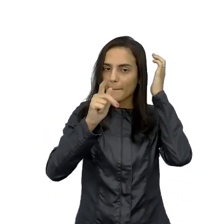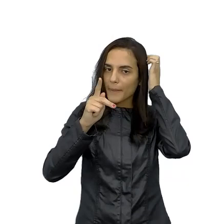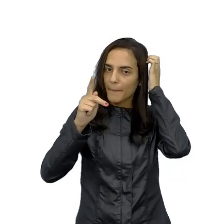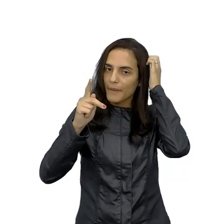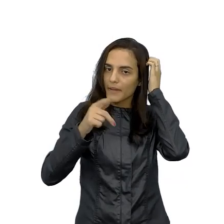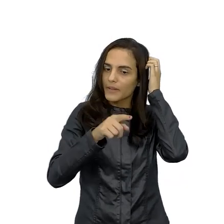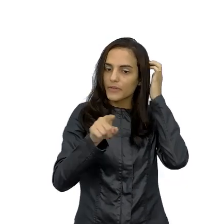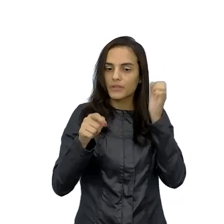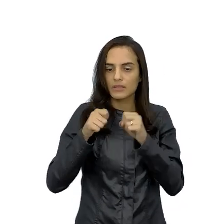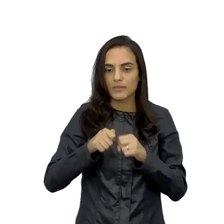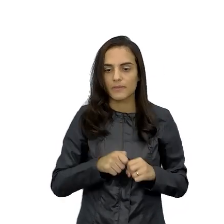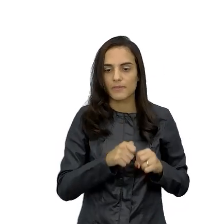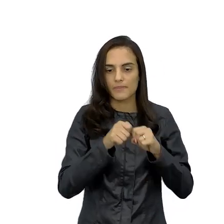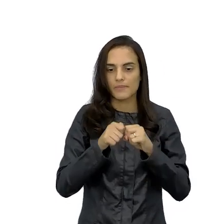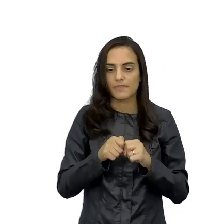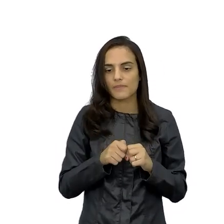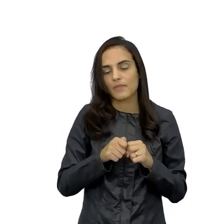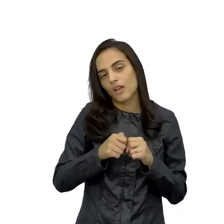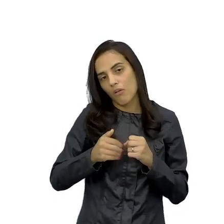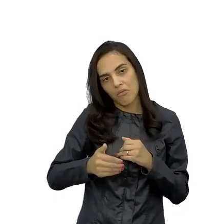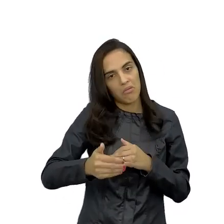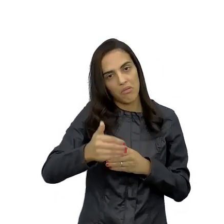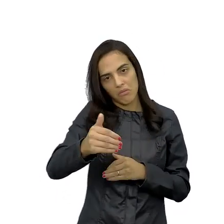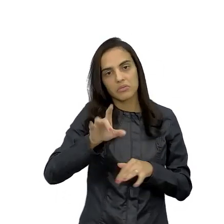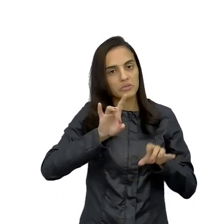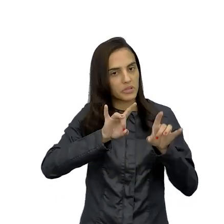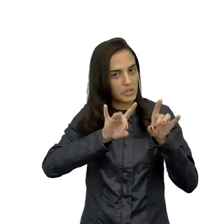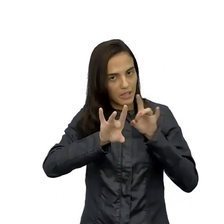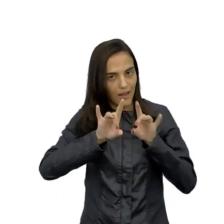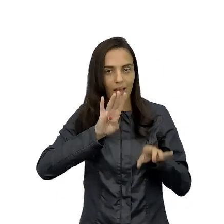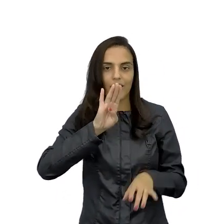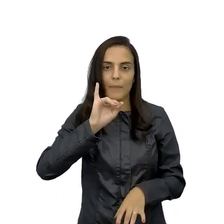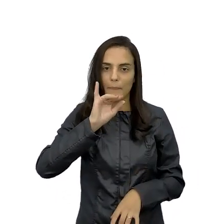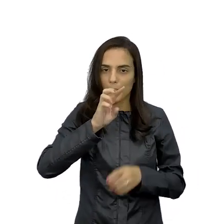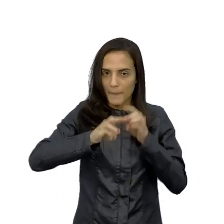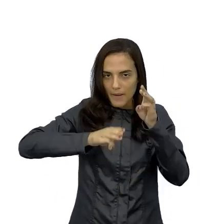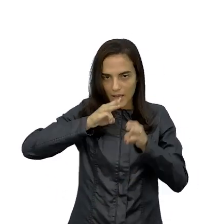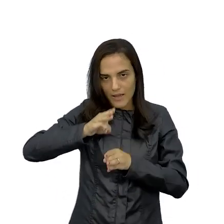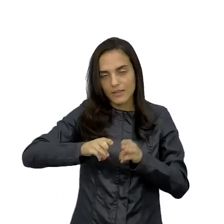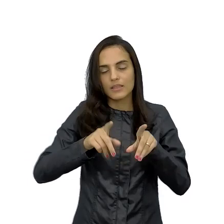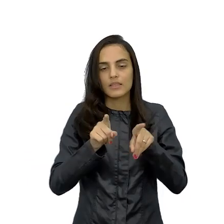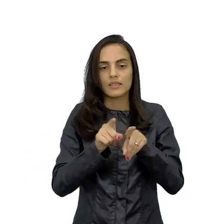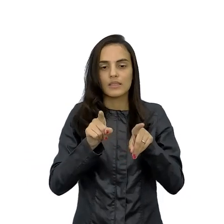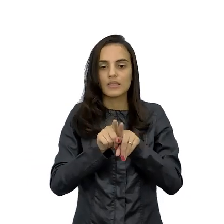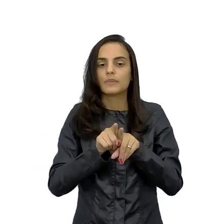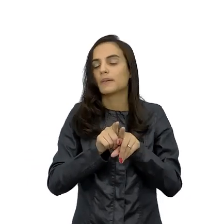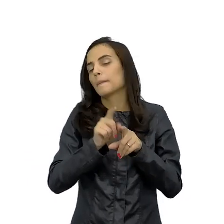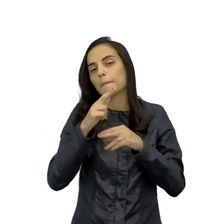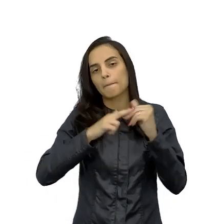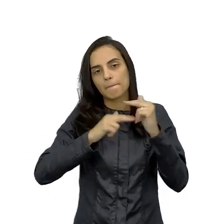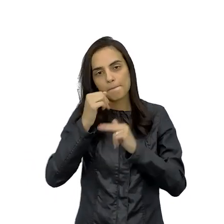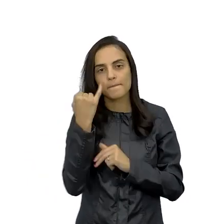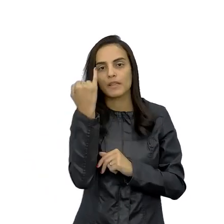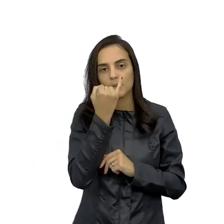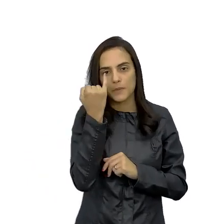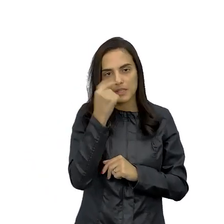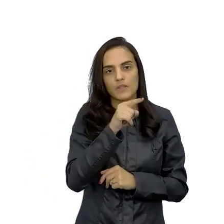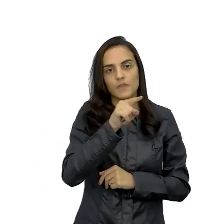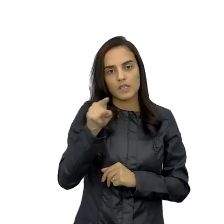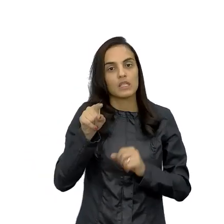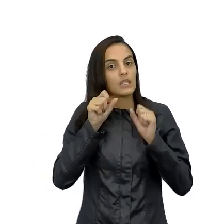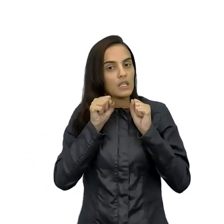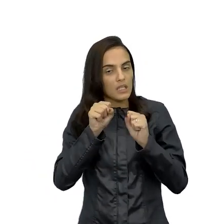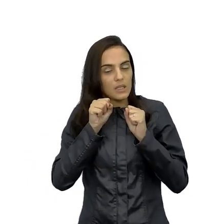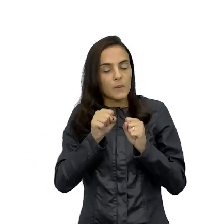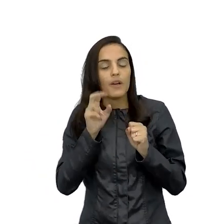que vocês fazem, né, ao longo de cada bimestre, eles dão elementos fundamentais para que vocês possam